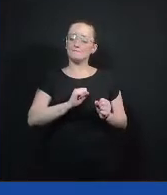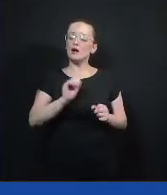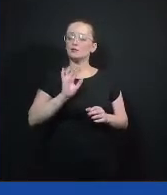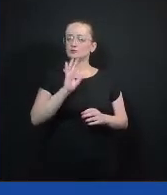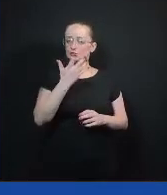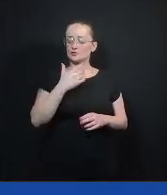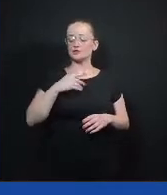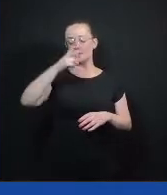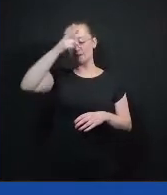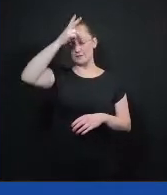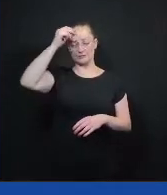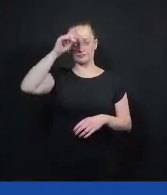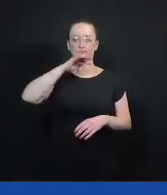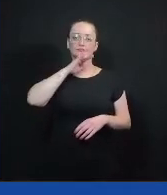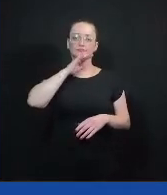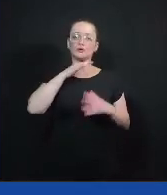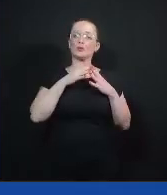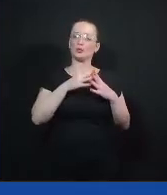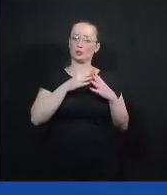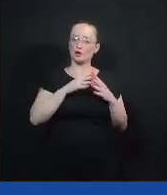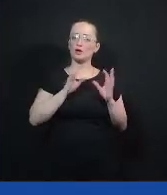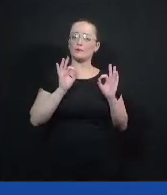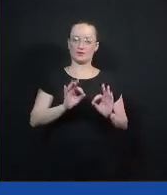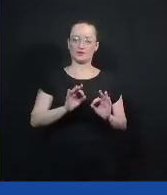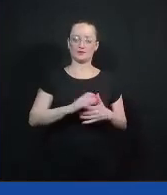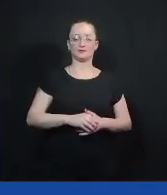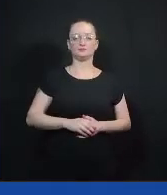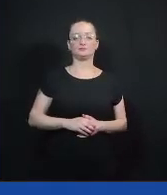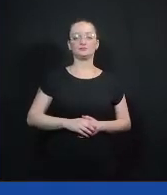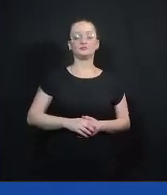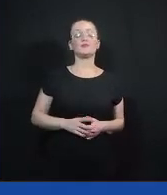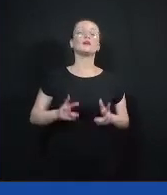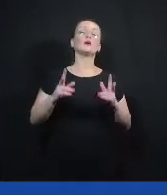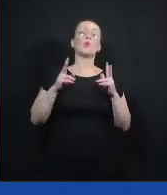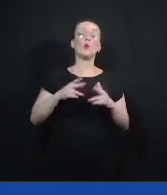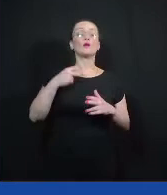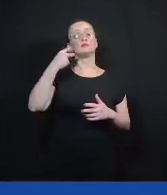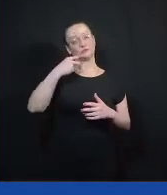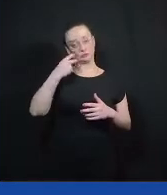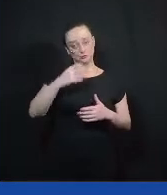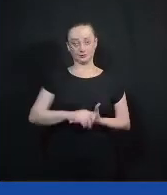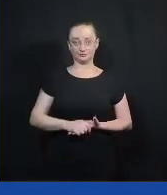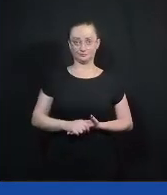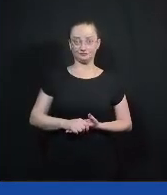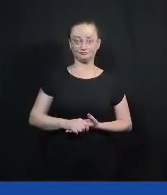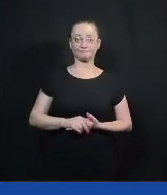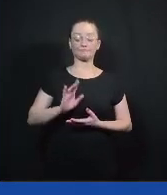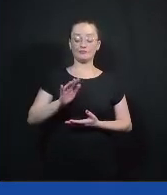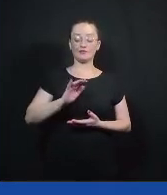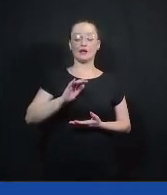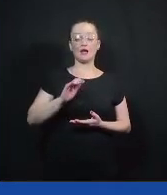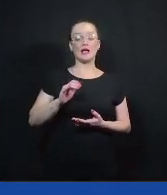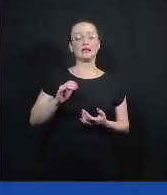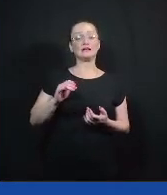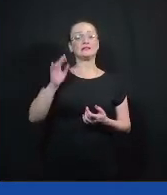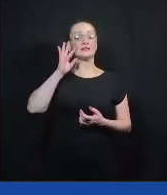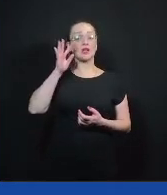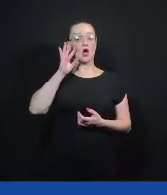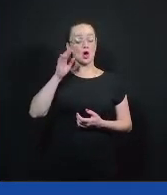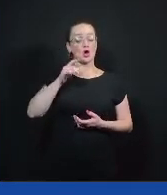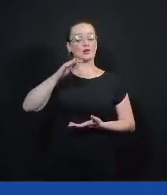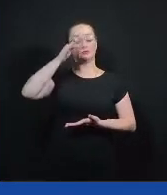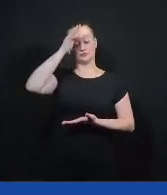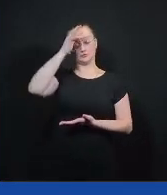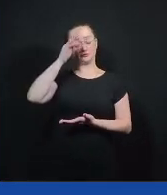numa situação muito complicada. E a mesma coisa em relação aos vereadores. Em tese, os vereadores têm a função de legislar.